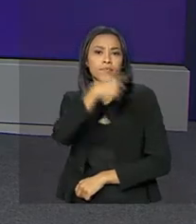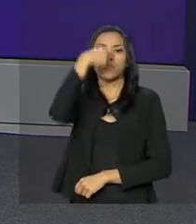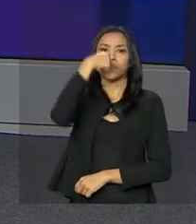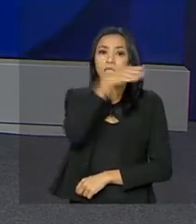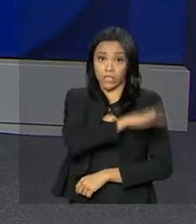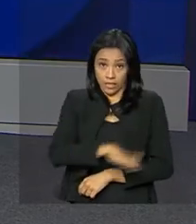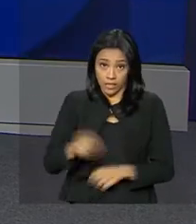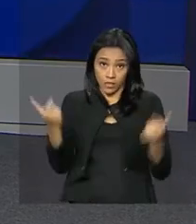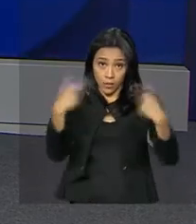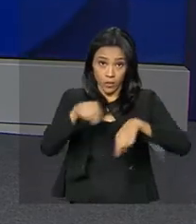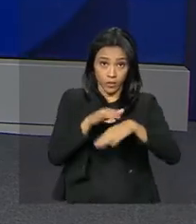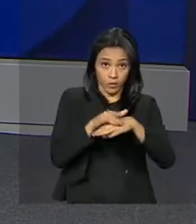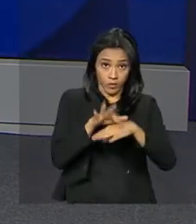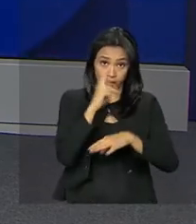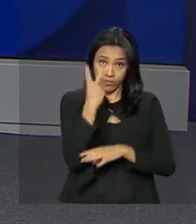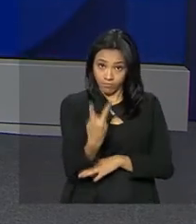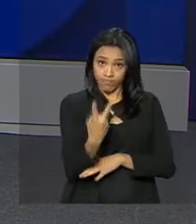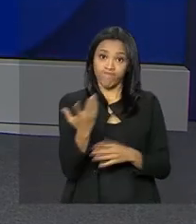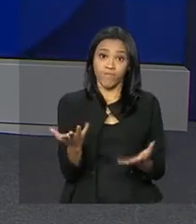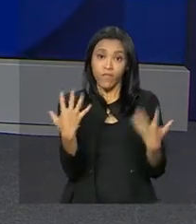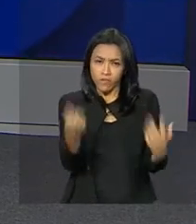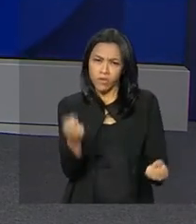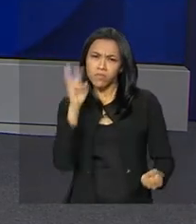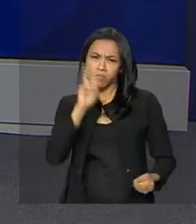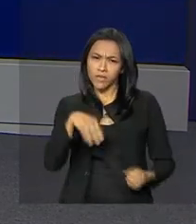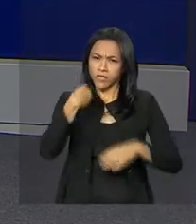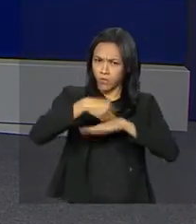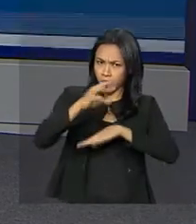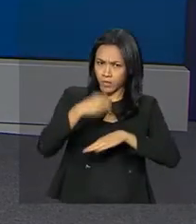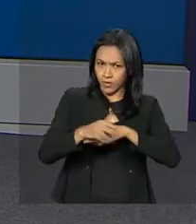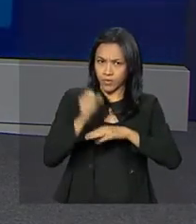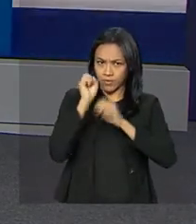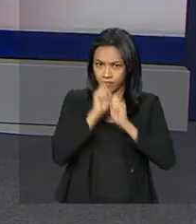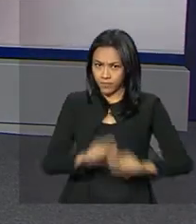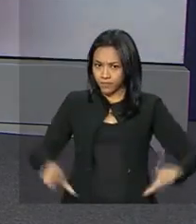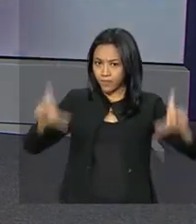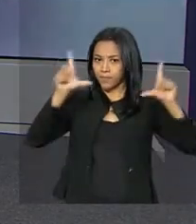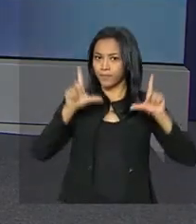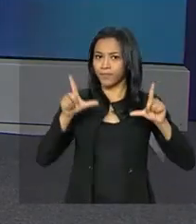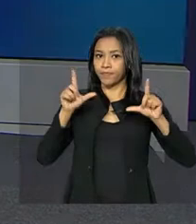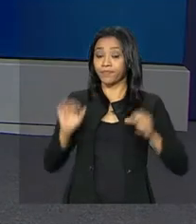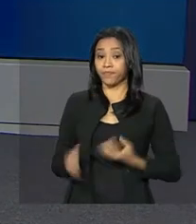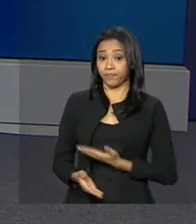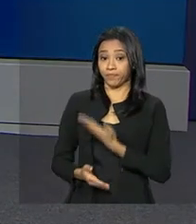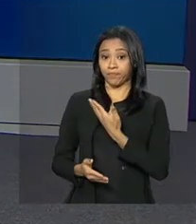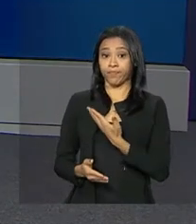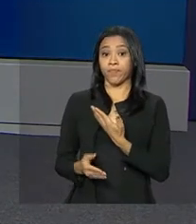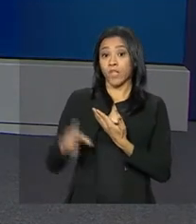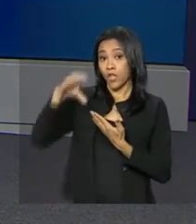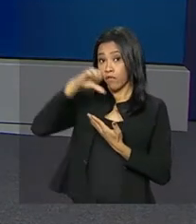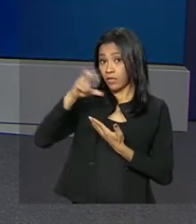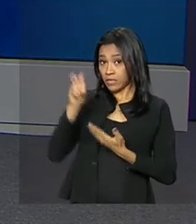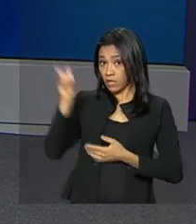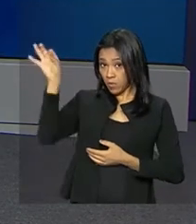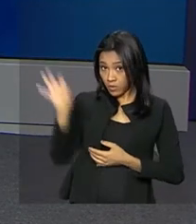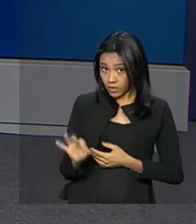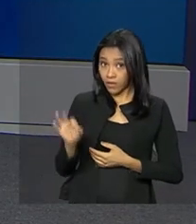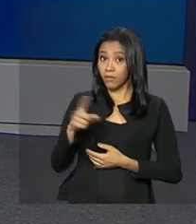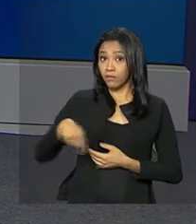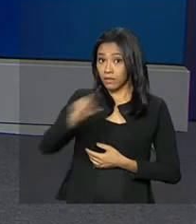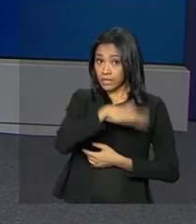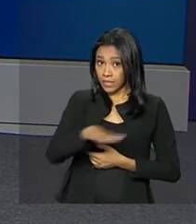crianças contra a polio e o sarampo. Vamos ver os dados aqui na tela? Está ali, 95% das crianças estão